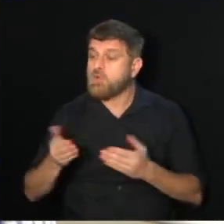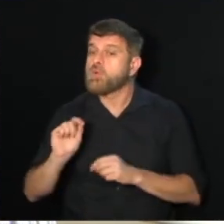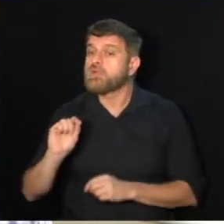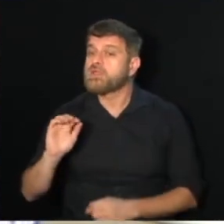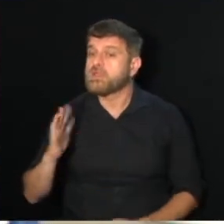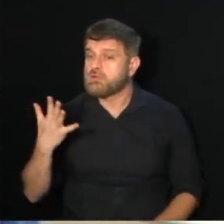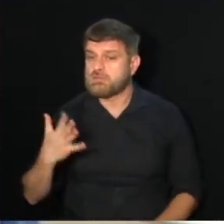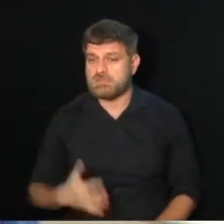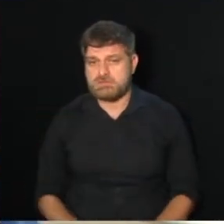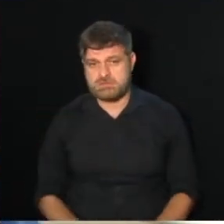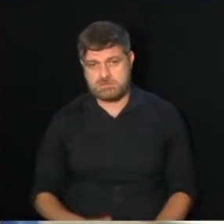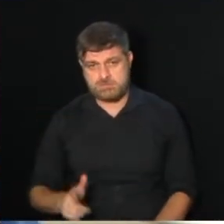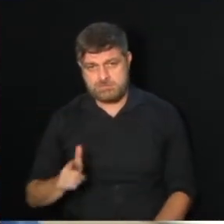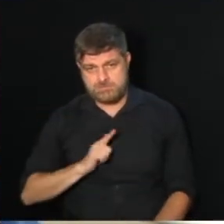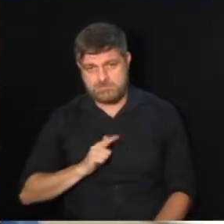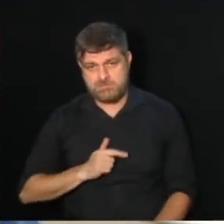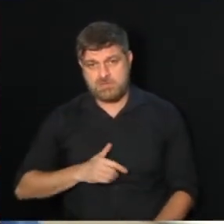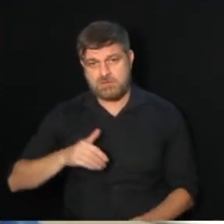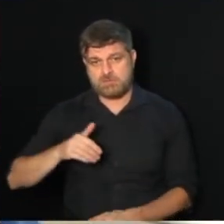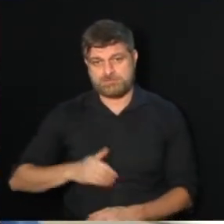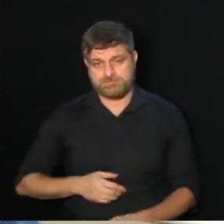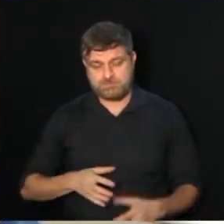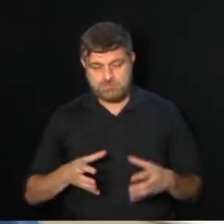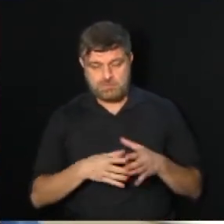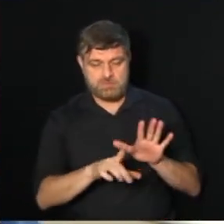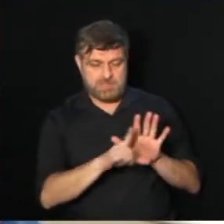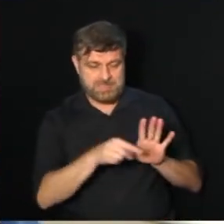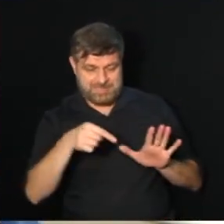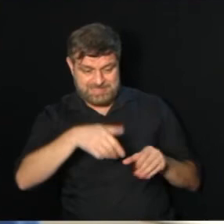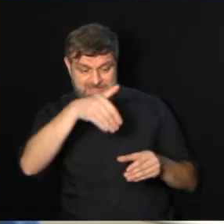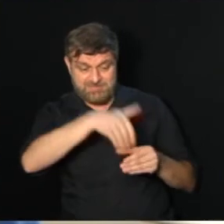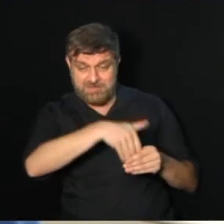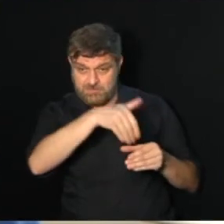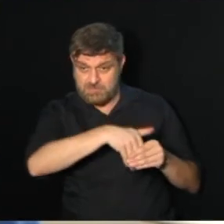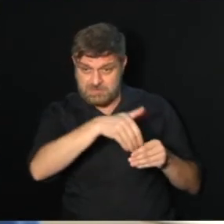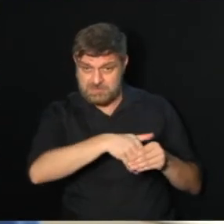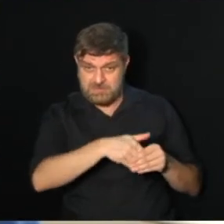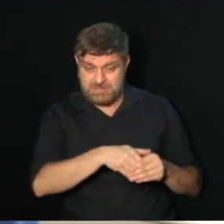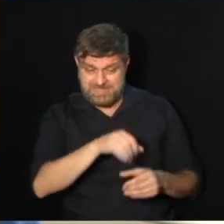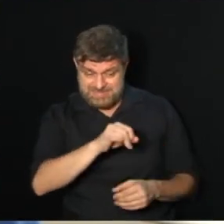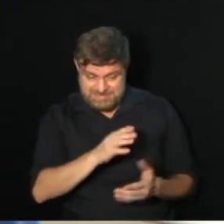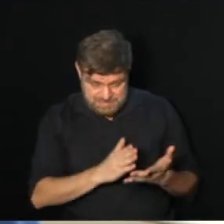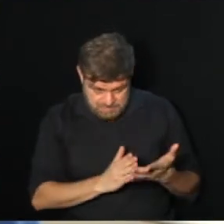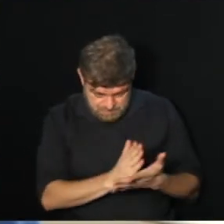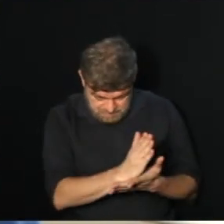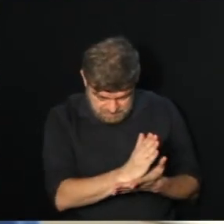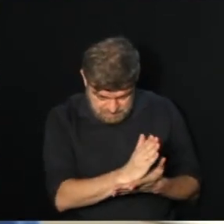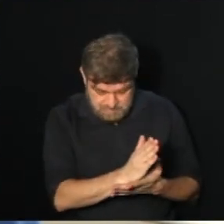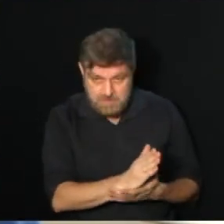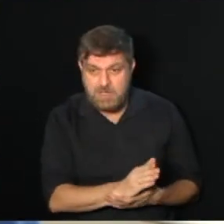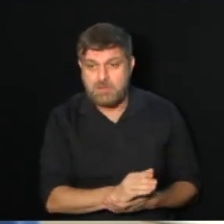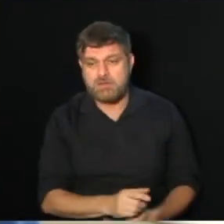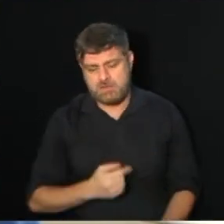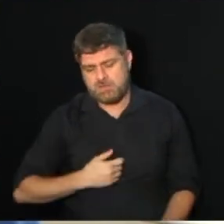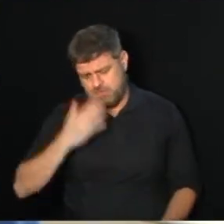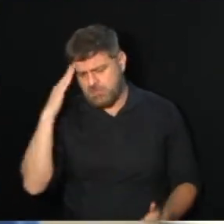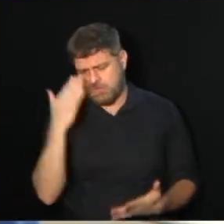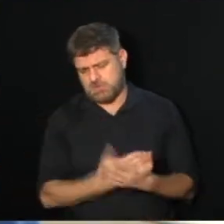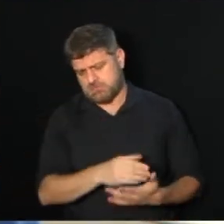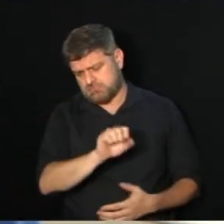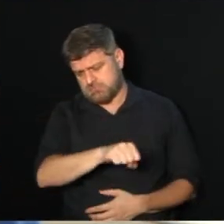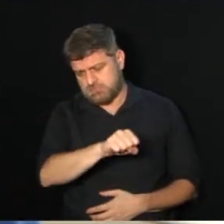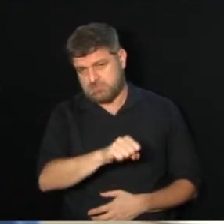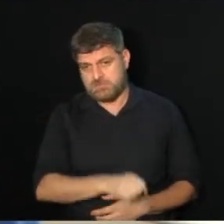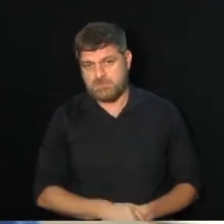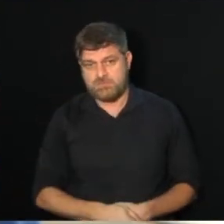agora? O próximo passo é ser votado na Comissão de Constituição e Legalidade. Sendo votado e sendo aprovado, que deve ocorrer isso, ele já